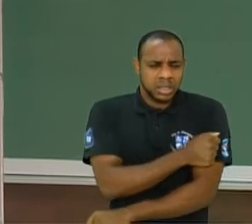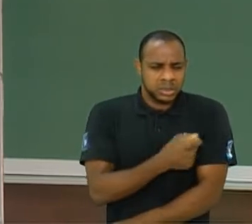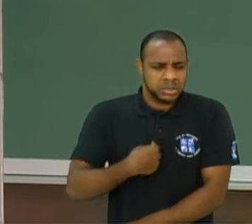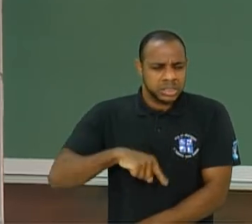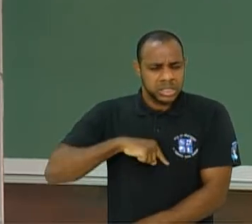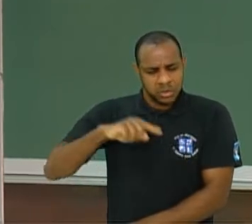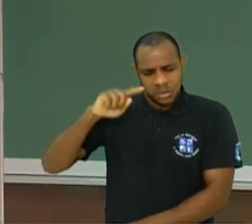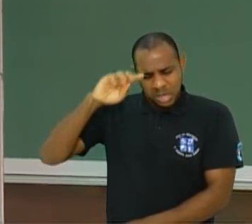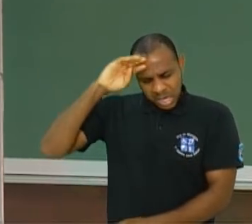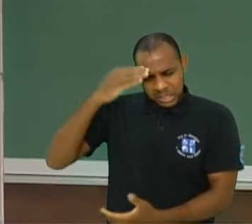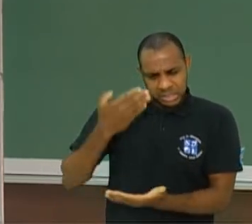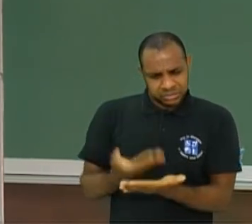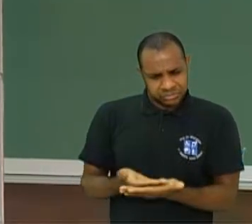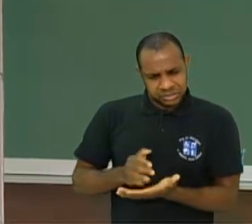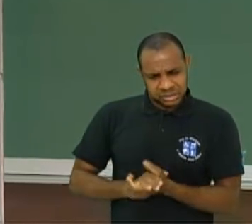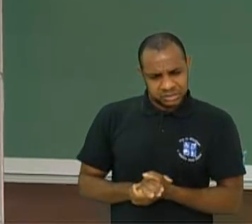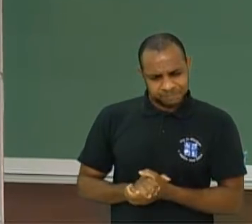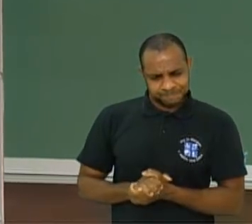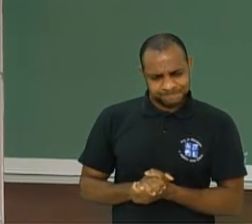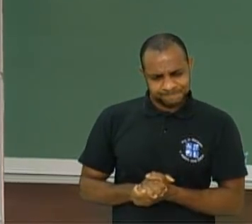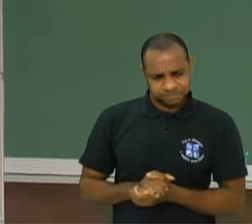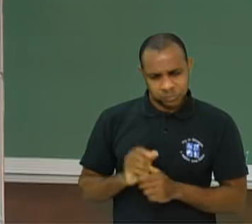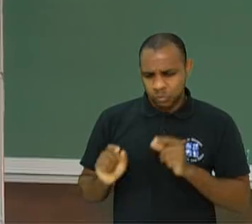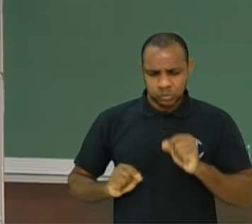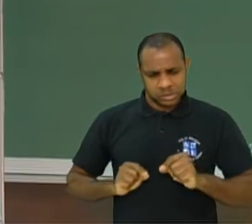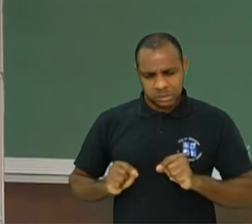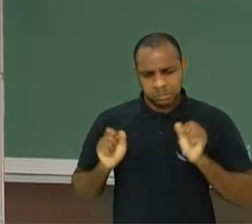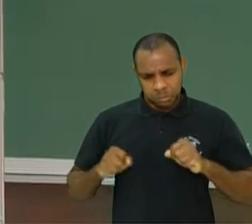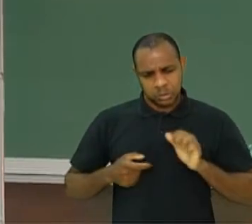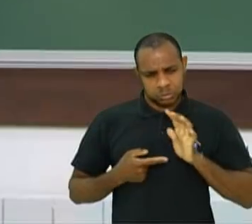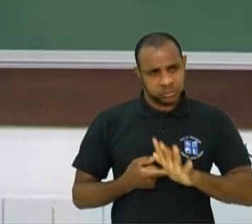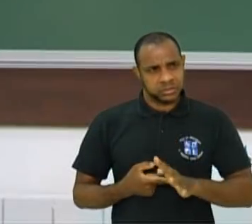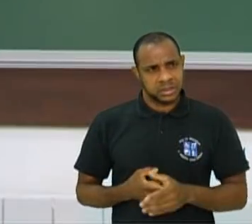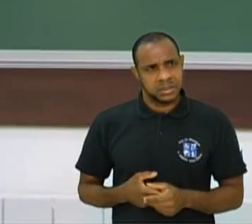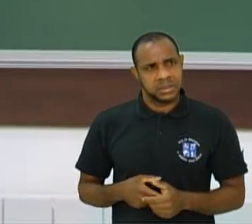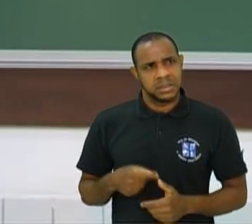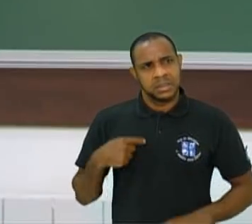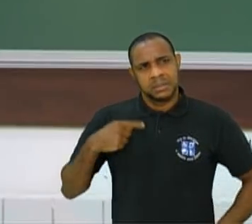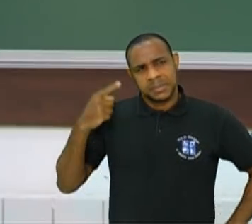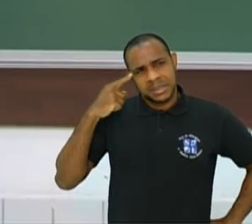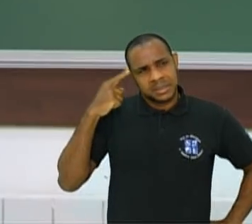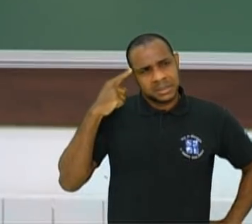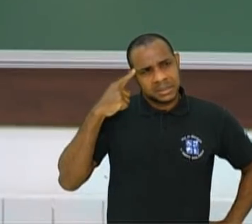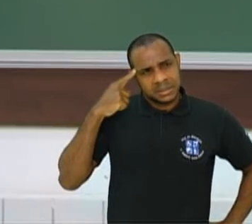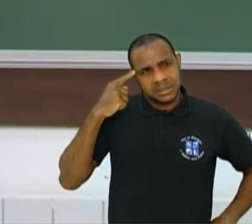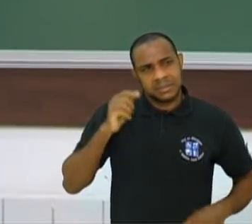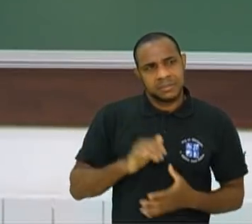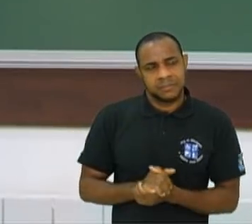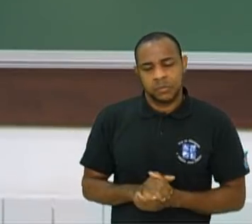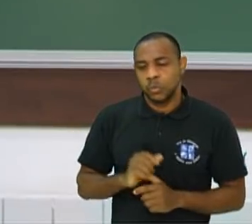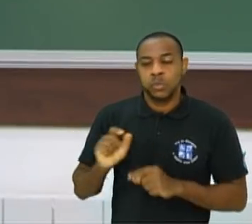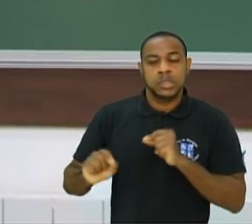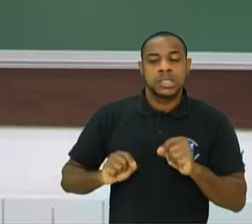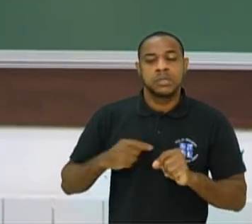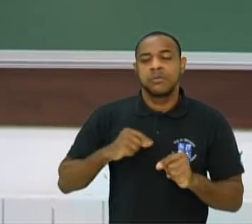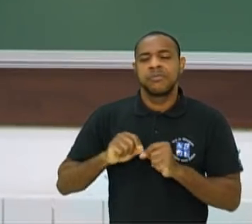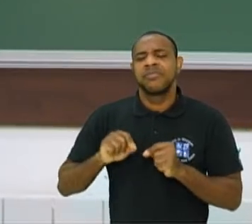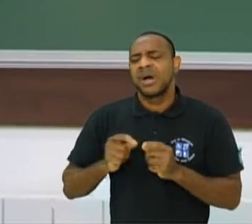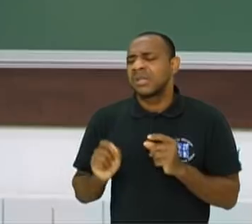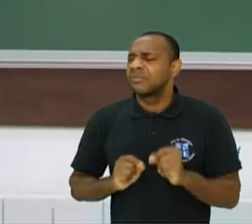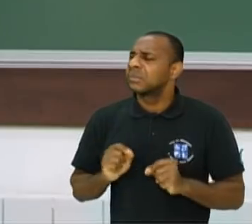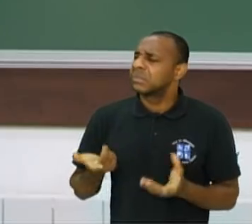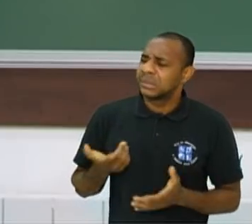acredito, o que é a minha poética, né, pessoal? E aí eu fiquei, né? Ai, o que eu faço, o que eu